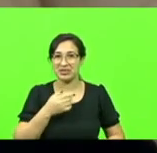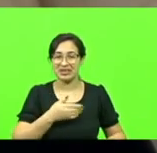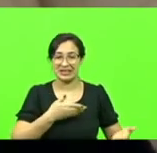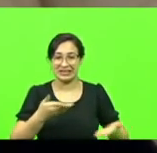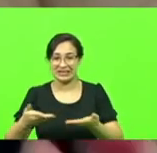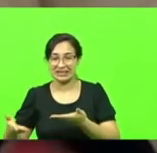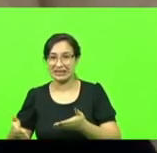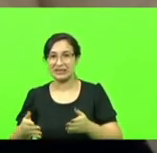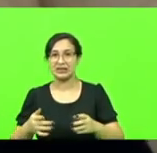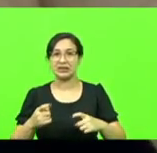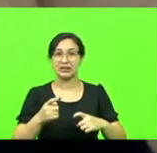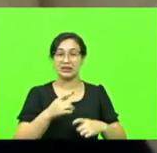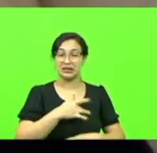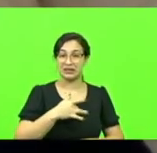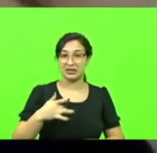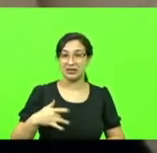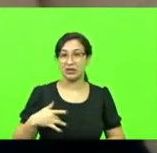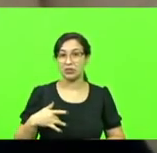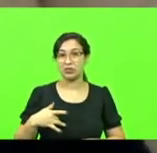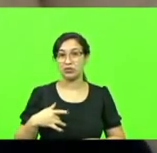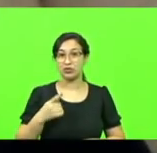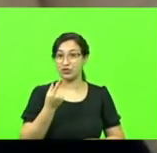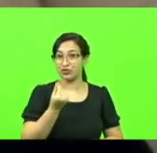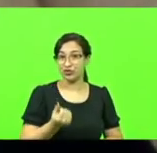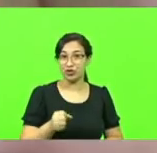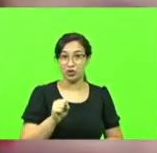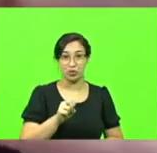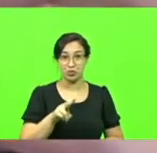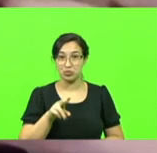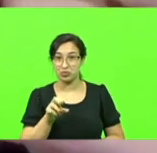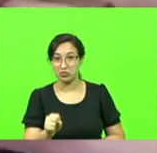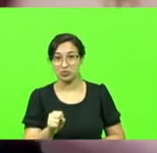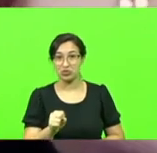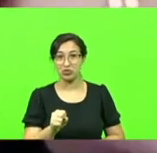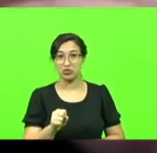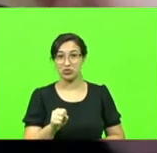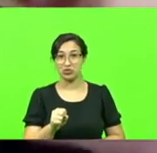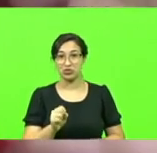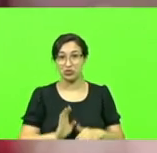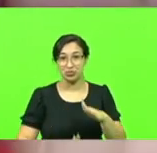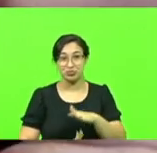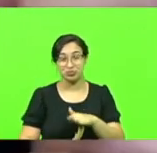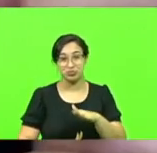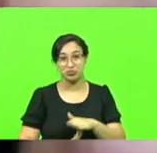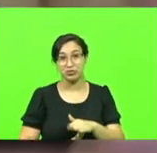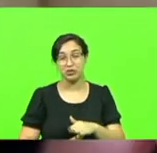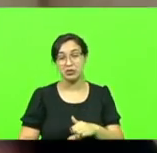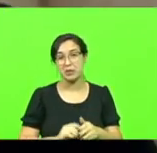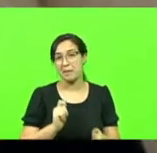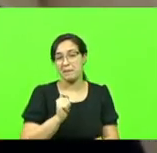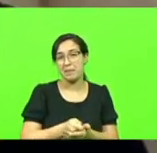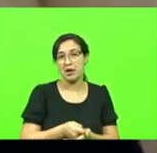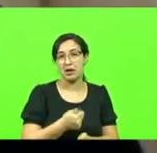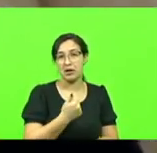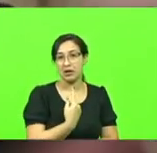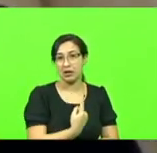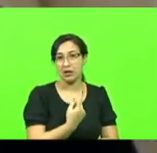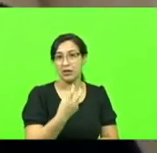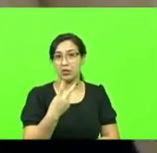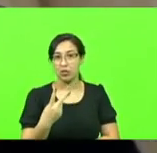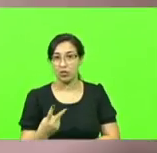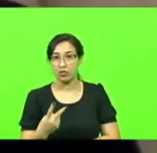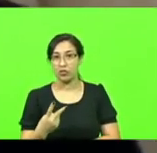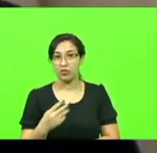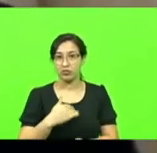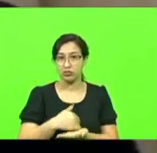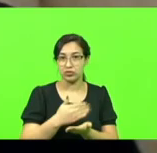saúde. Os recursos do SUS não são suficientes para pagar a equipe. Veja bem, o SUS paga 12 parcelas através da produção, né?